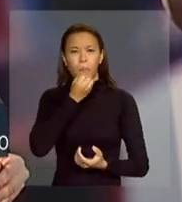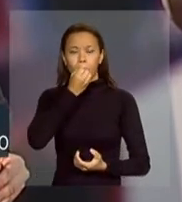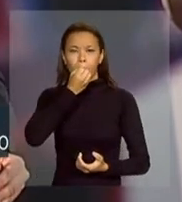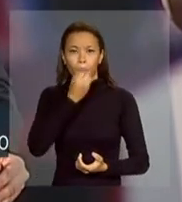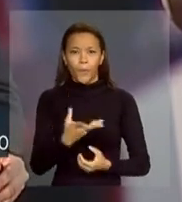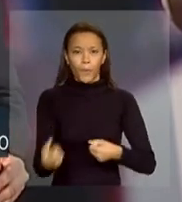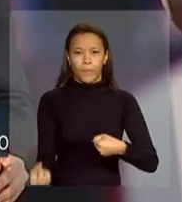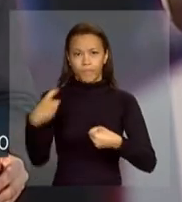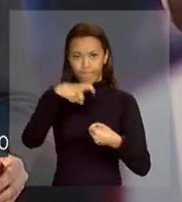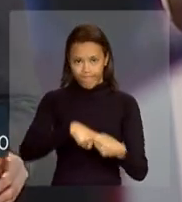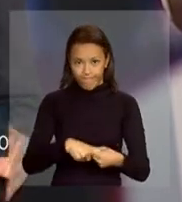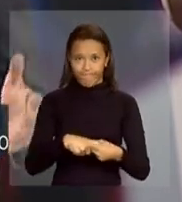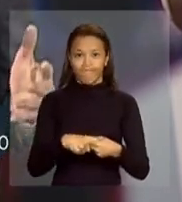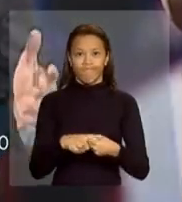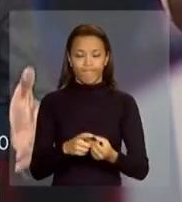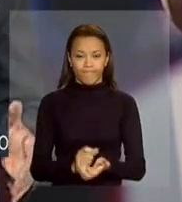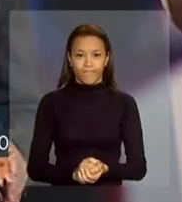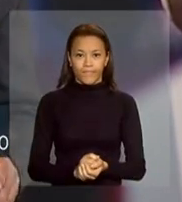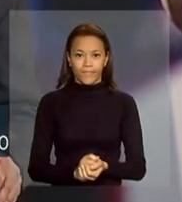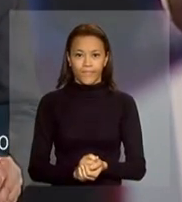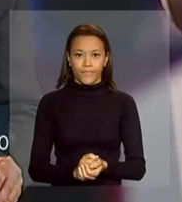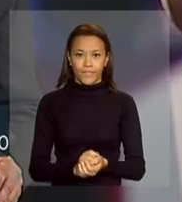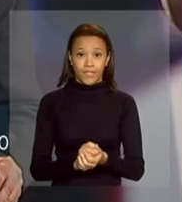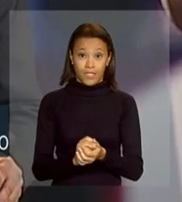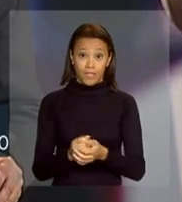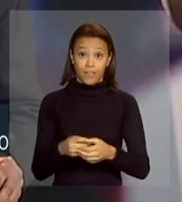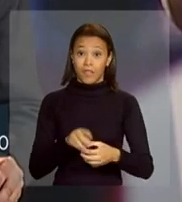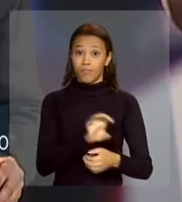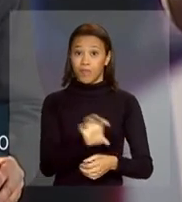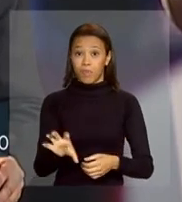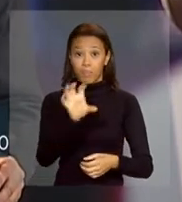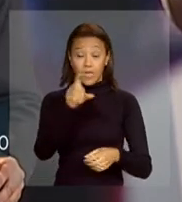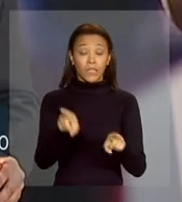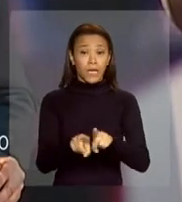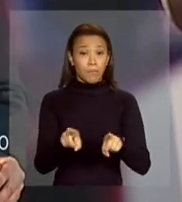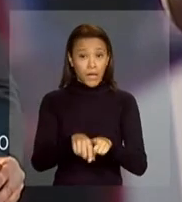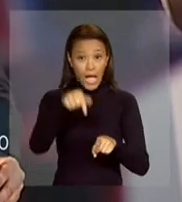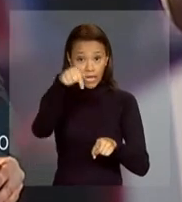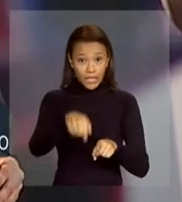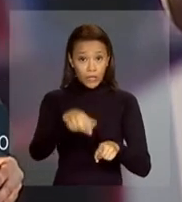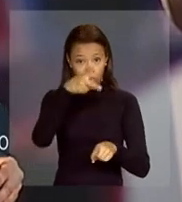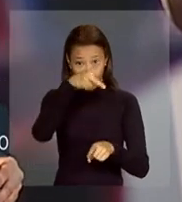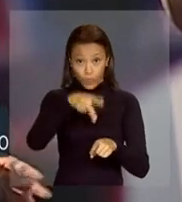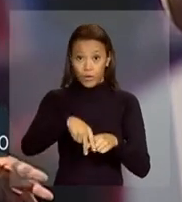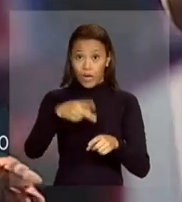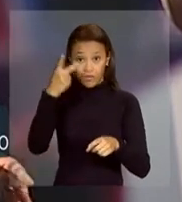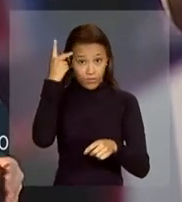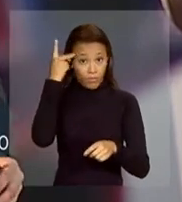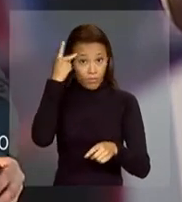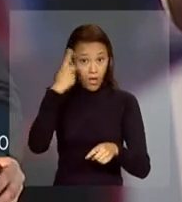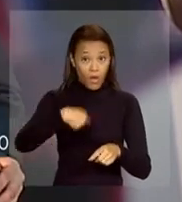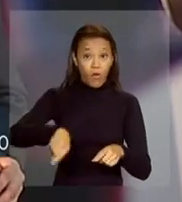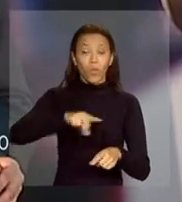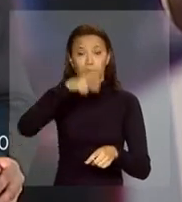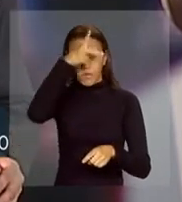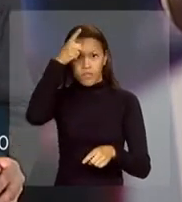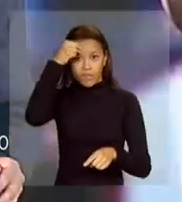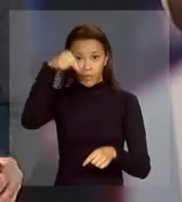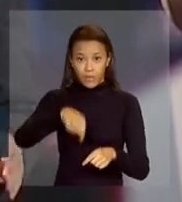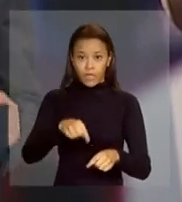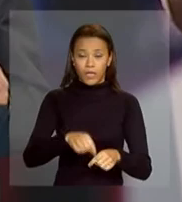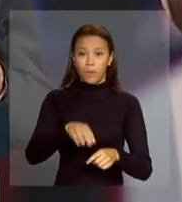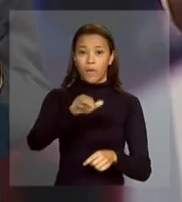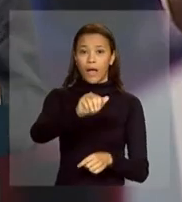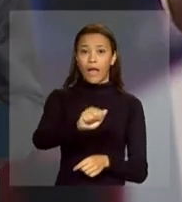boa parceria entre os entes Federados o município de São Paulo Nossa prefeitura o prefeito Fernando